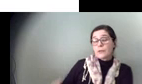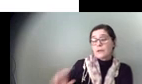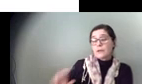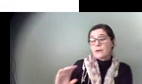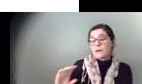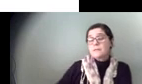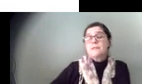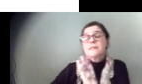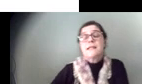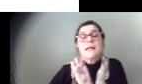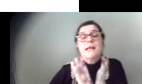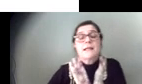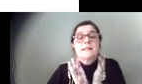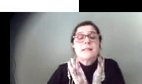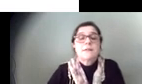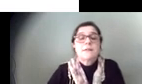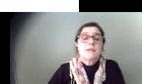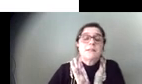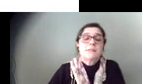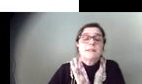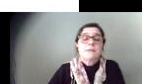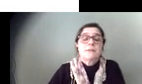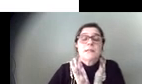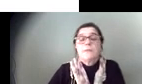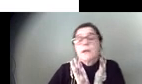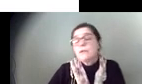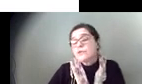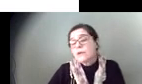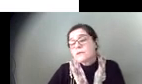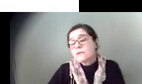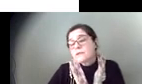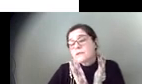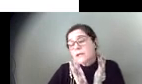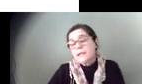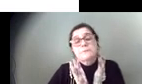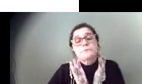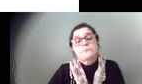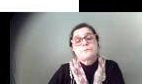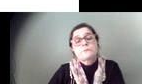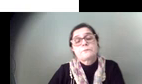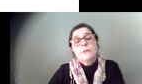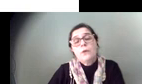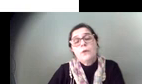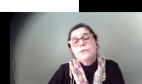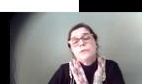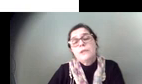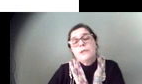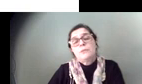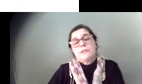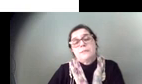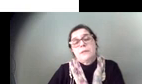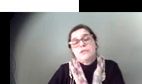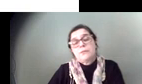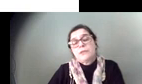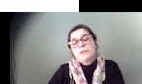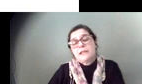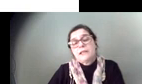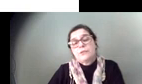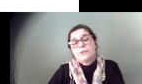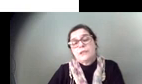seguiu? As mesmas regras, né, de participação aqui dos jogos escolares. O aluno ele pode participar